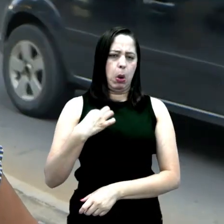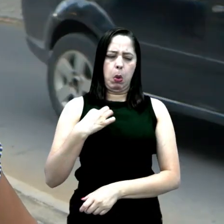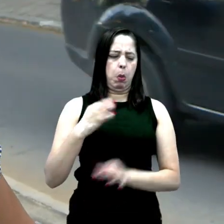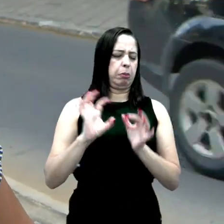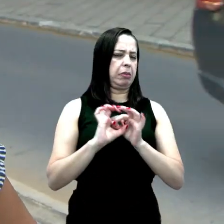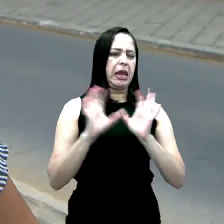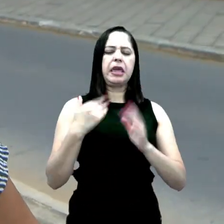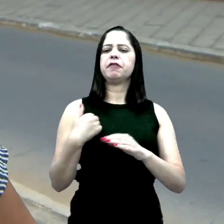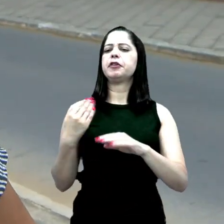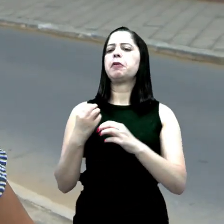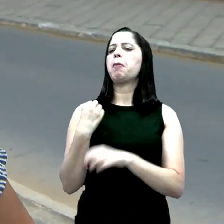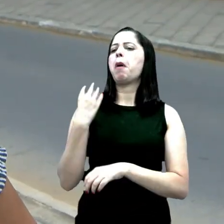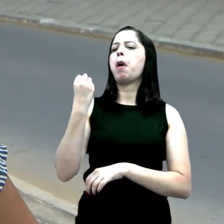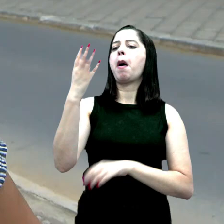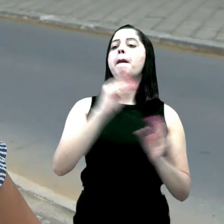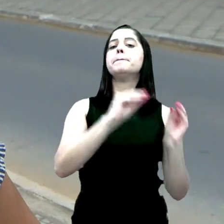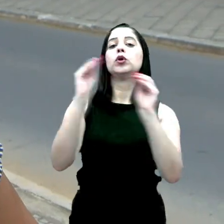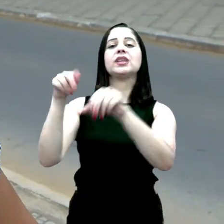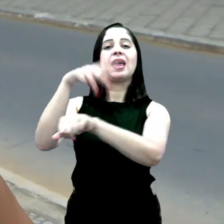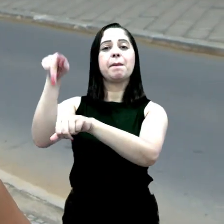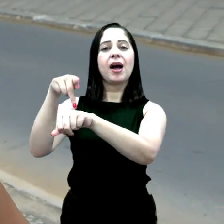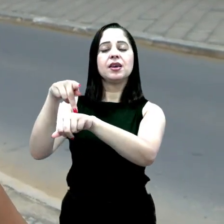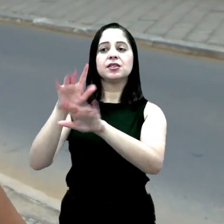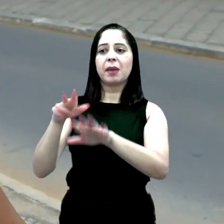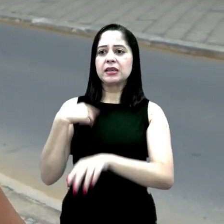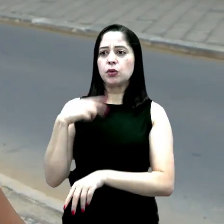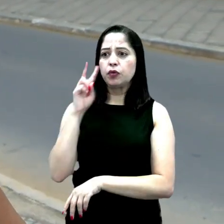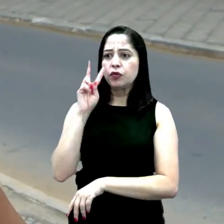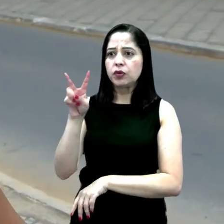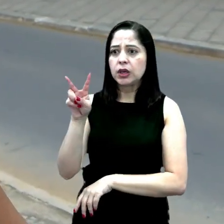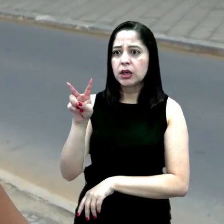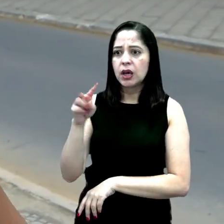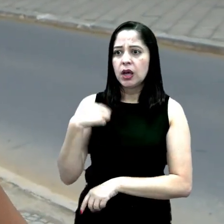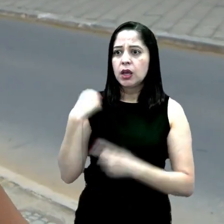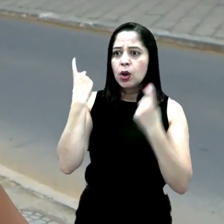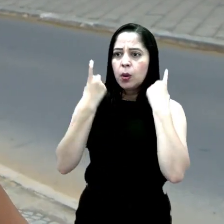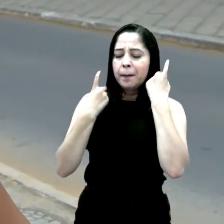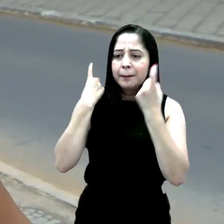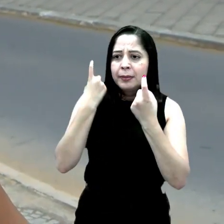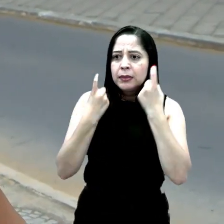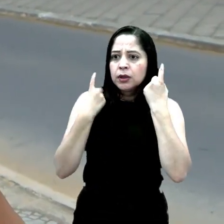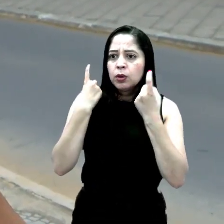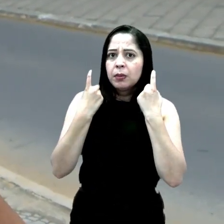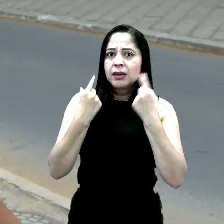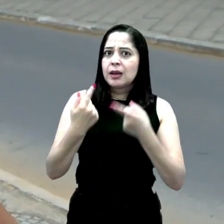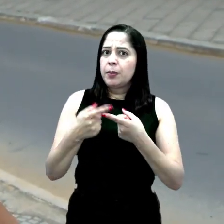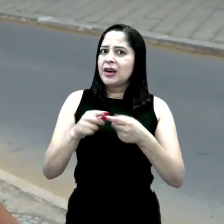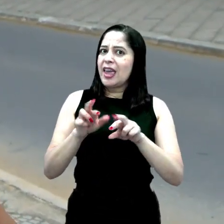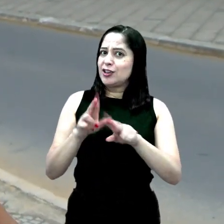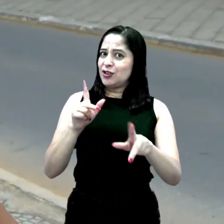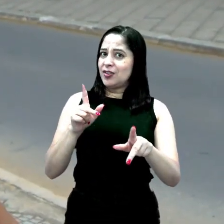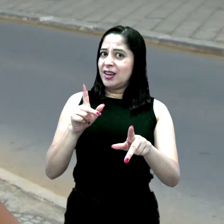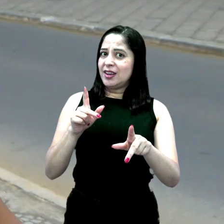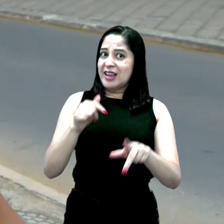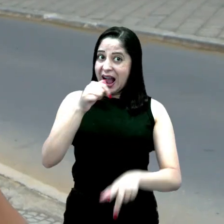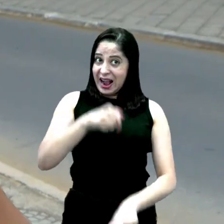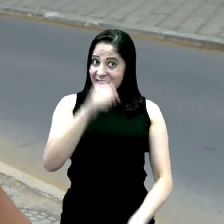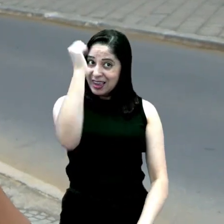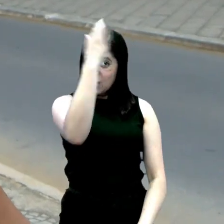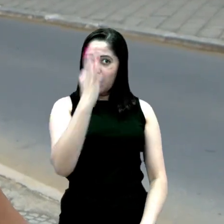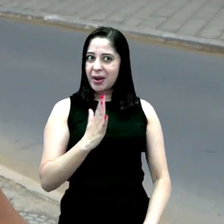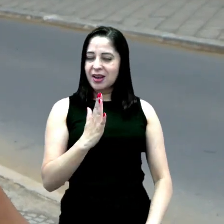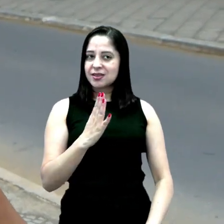vontade. Então eu ficava muito preocupada porque é diferente. O Brasil, eu